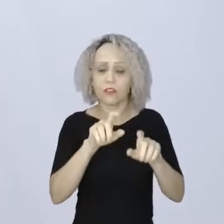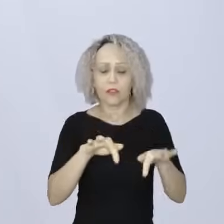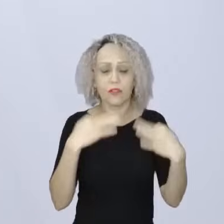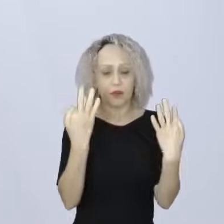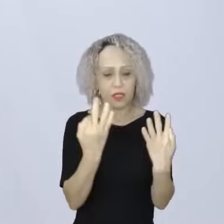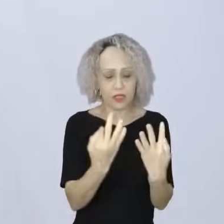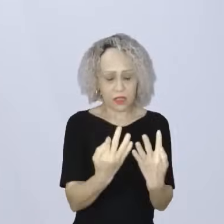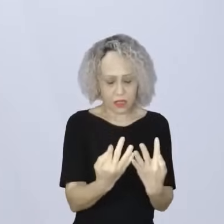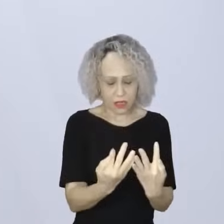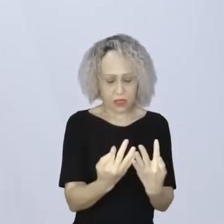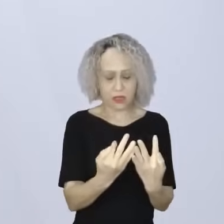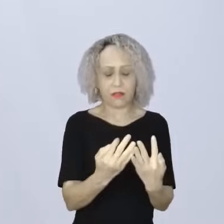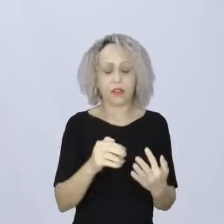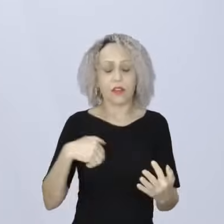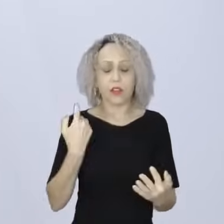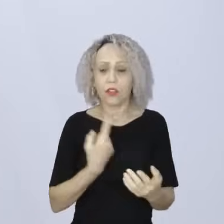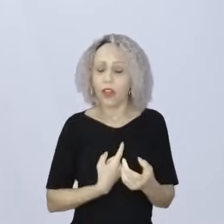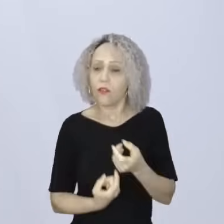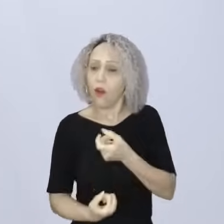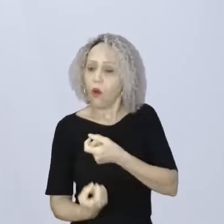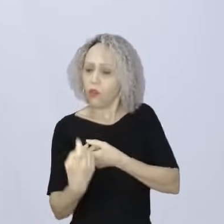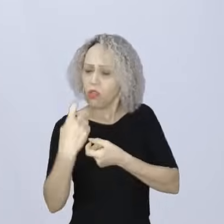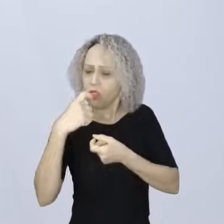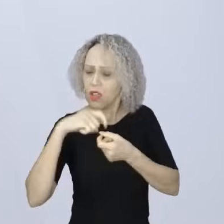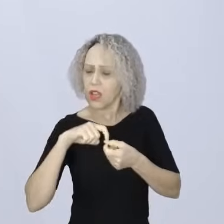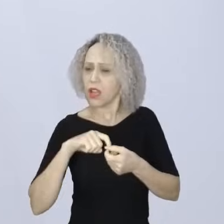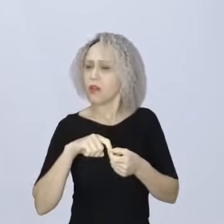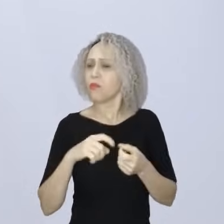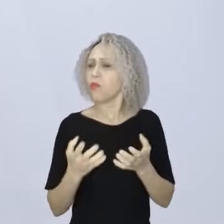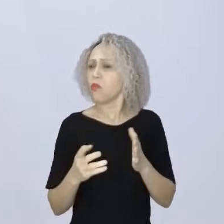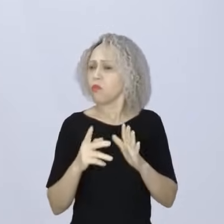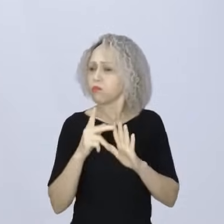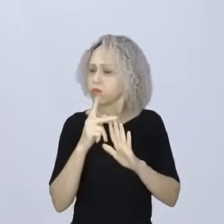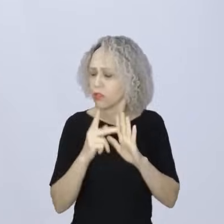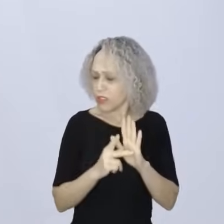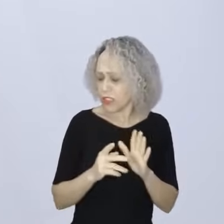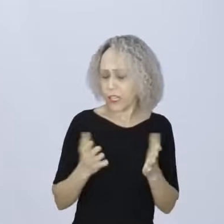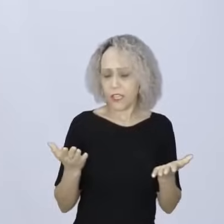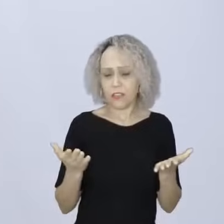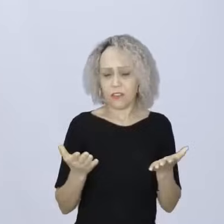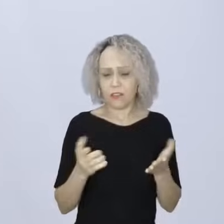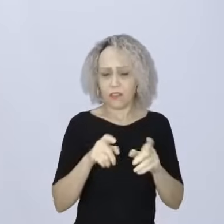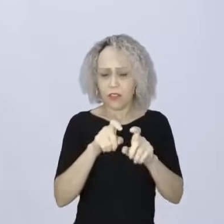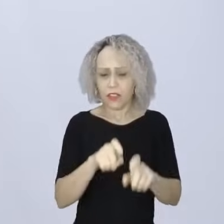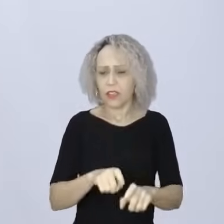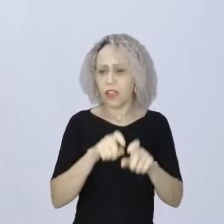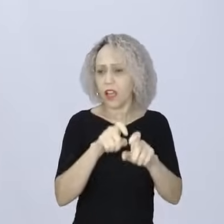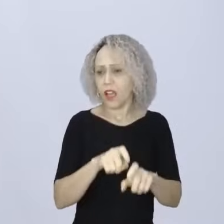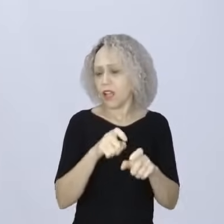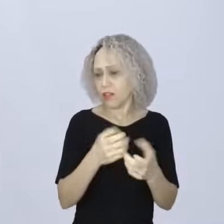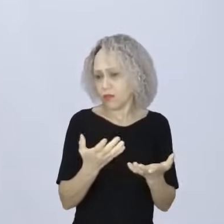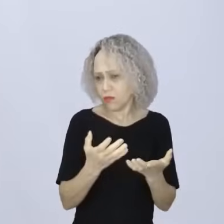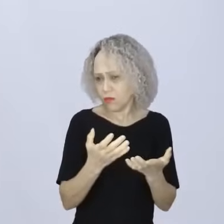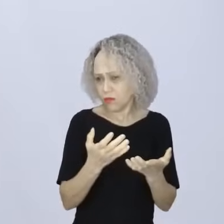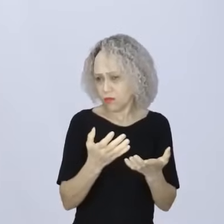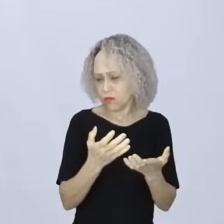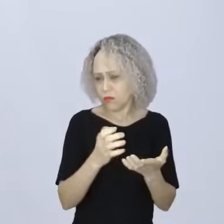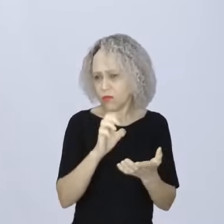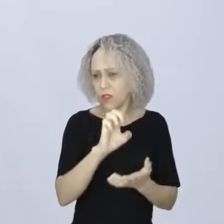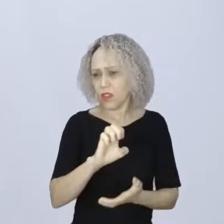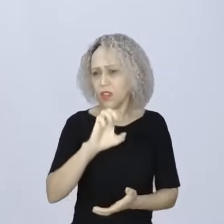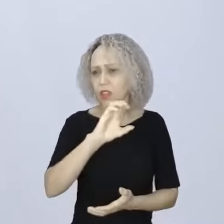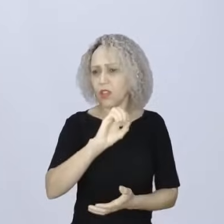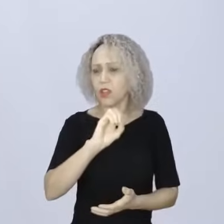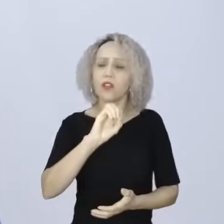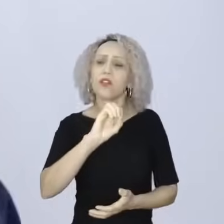processos da agroecologia, acabamos de assinar um convênio onde terá investimentos do BNDES e da